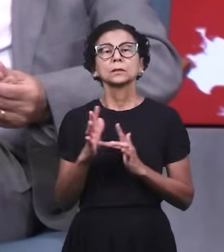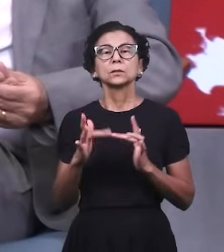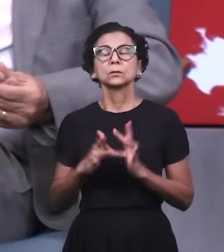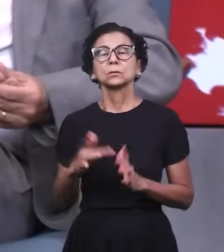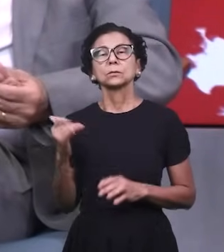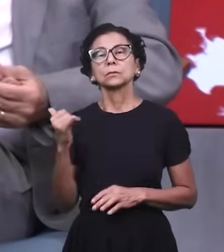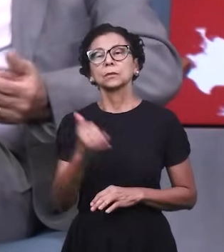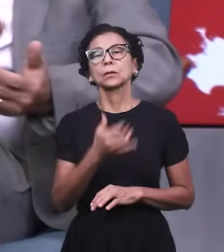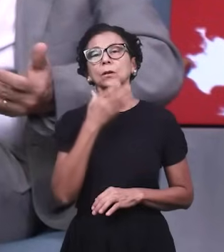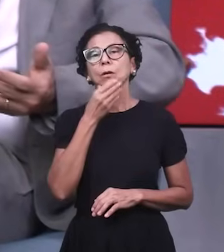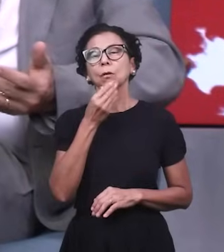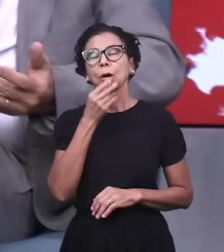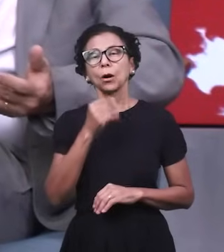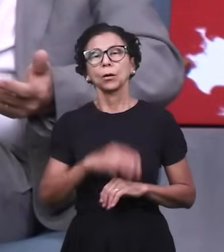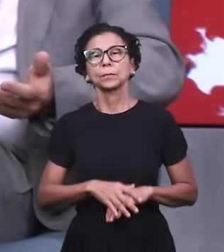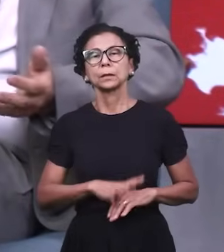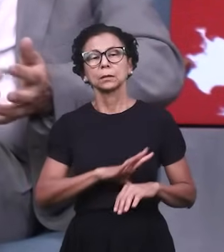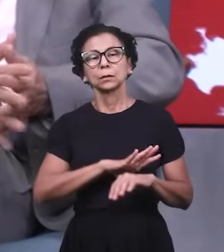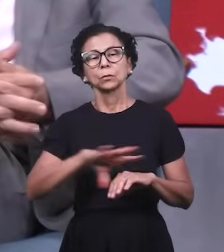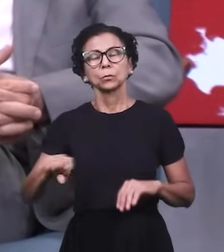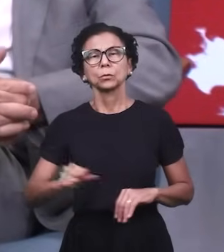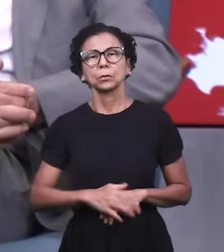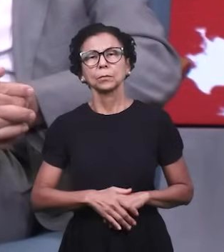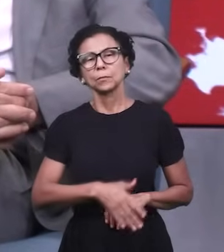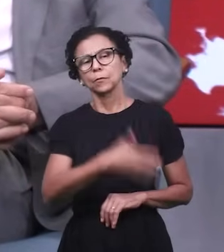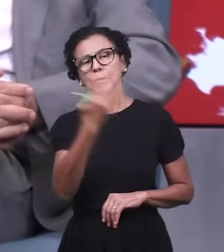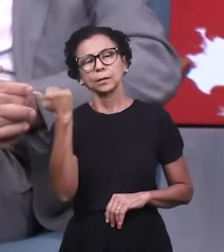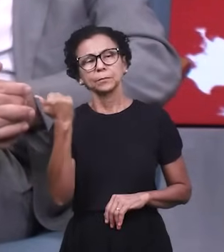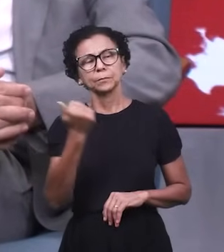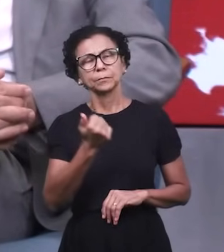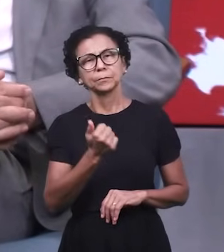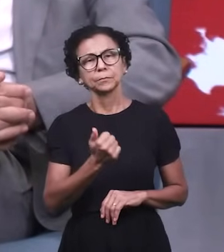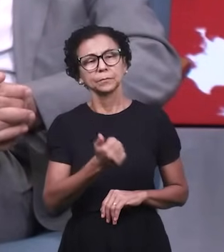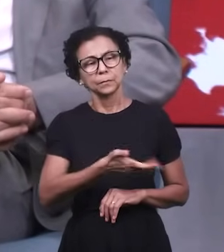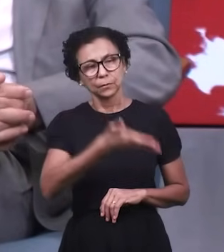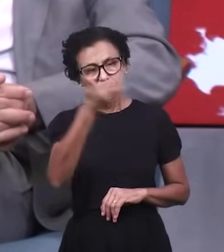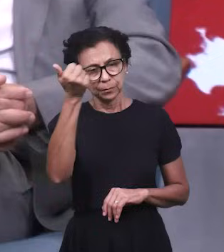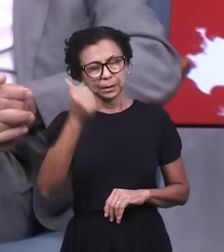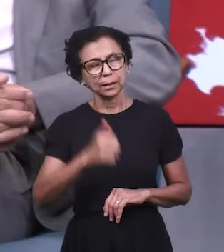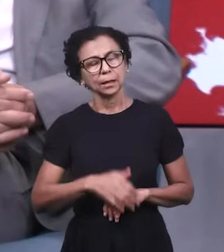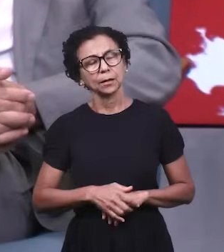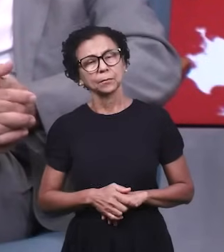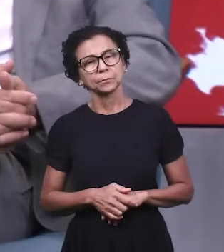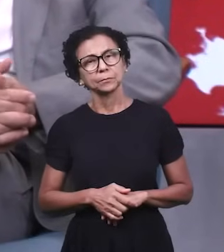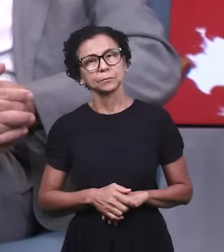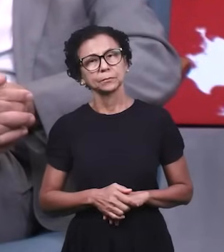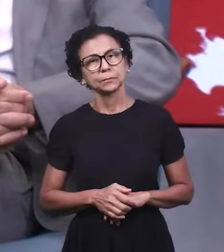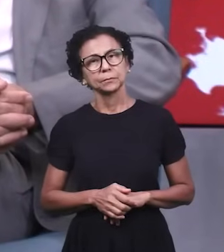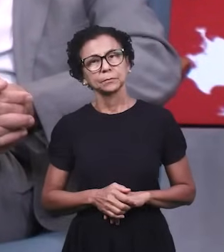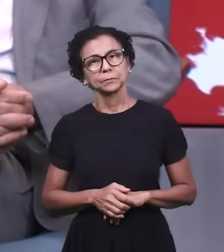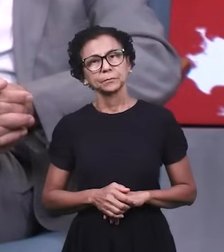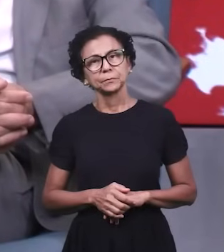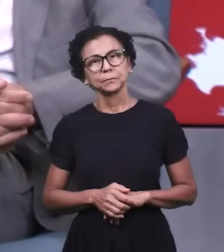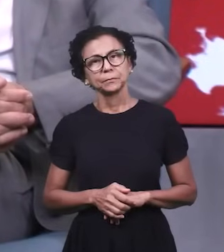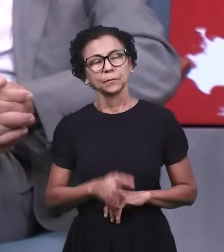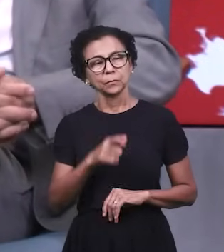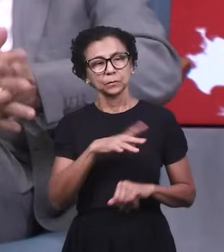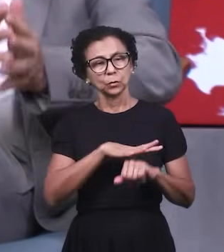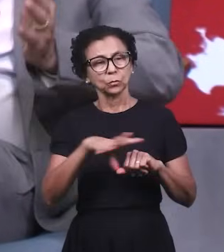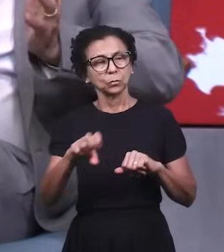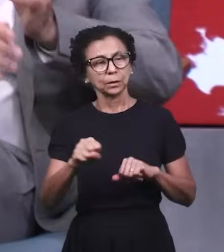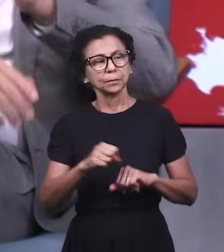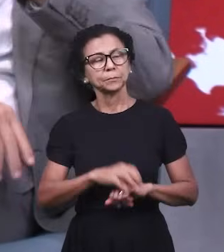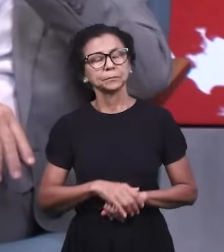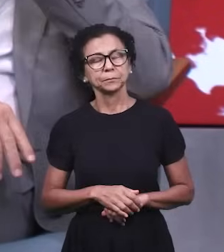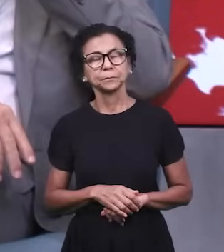está, estende a mão para que você seja curado. É profético aquilo ali. Né?